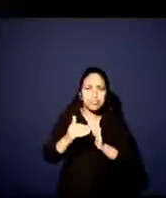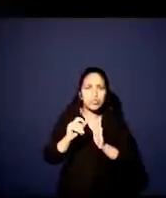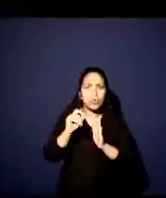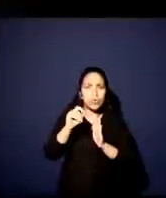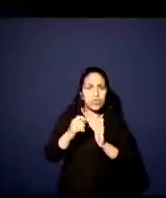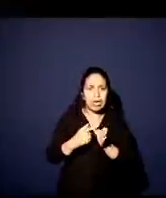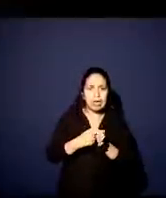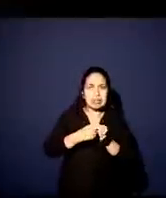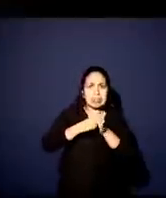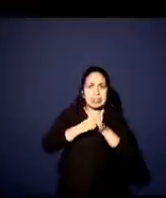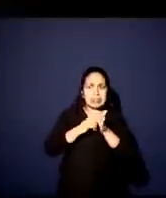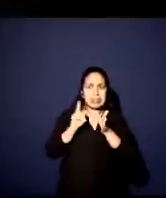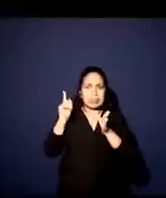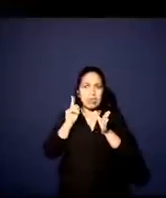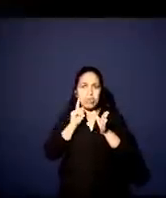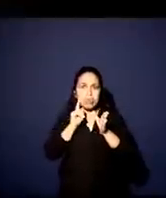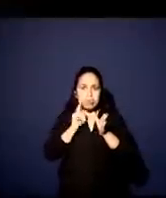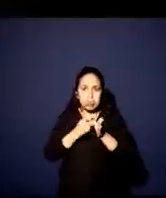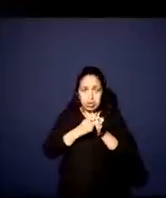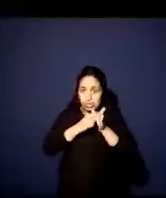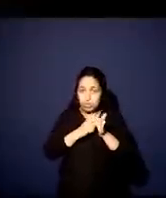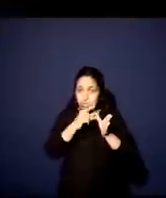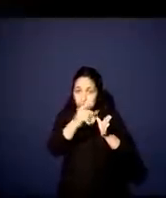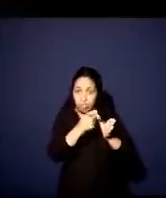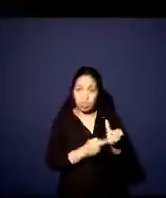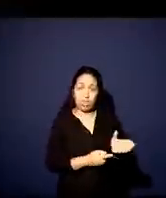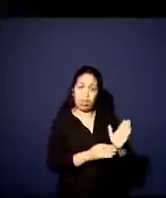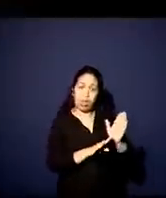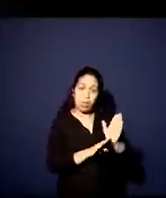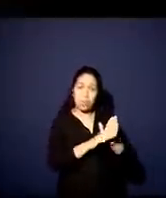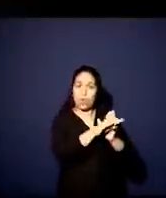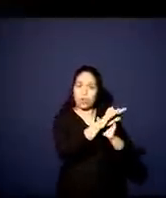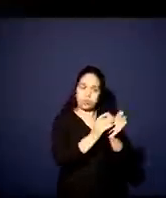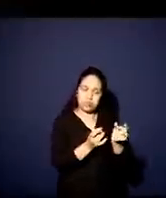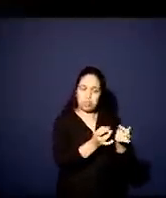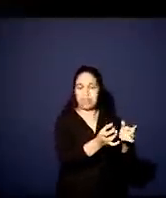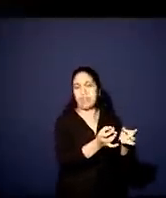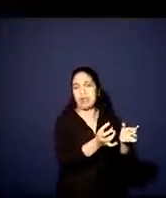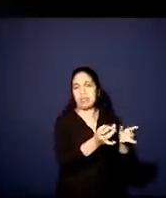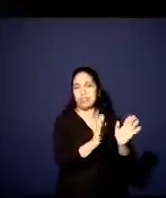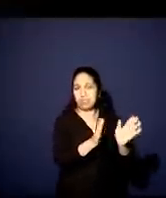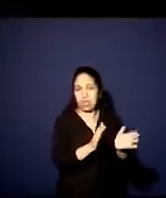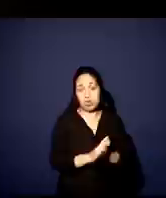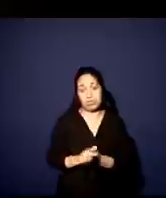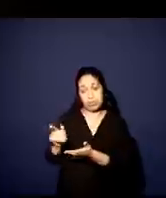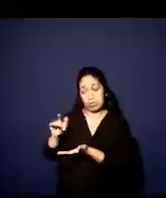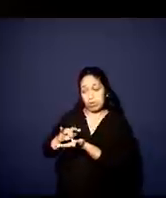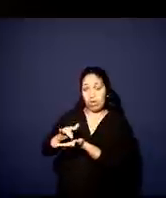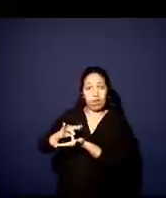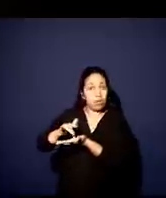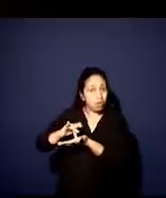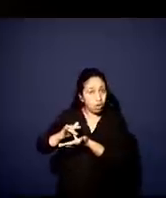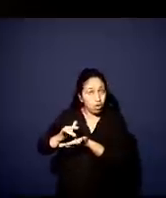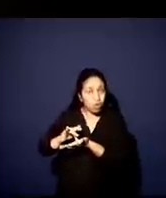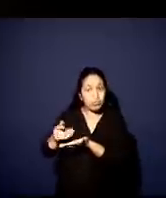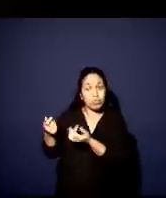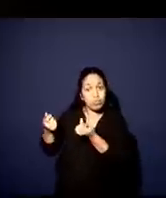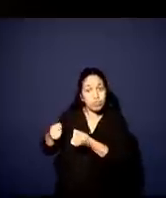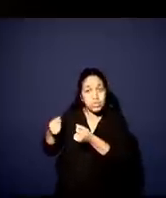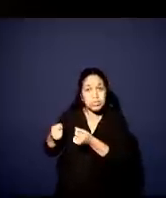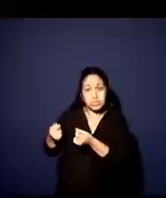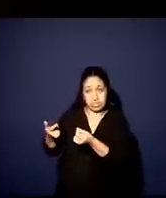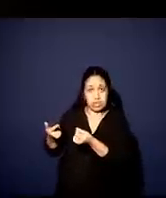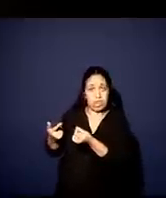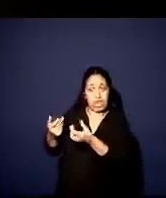dívida dos Estados Unidos, pode vender a Bolsa, porque aí o QT vai funcionar, que o Tesouro vai ter que recompor a sua conta